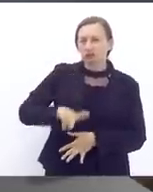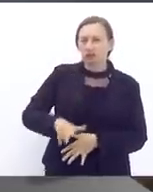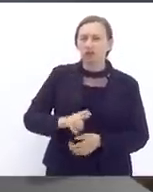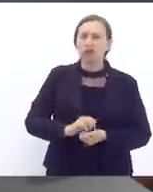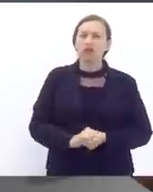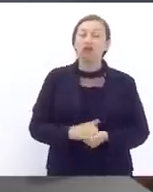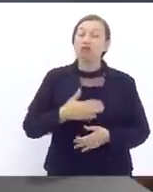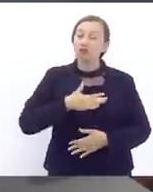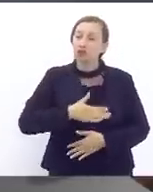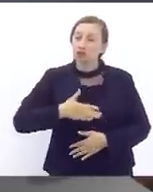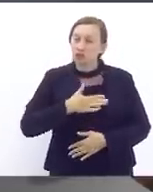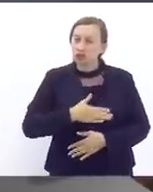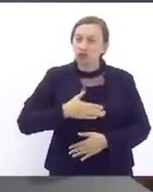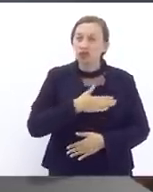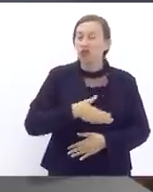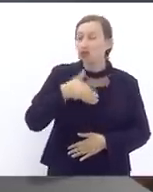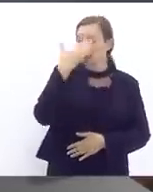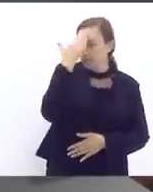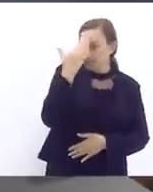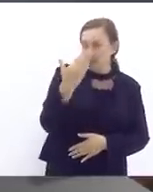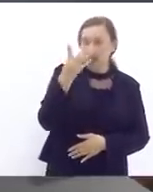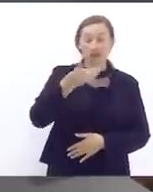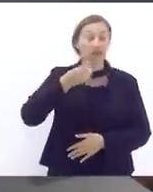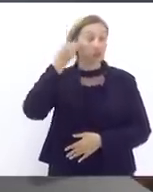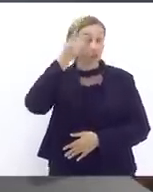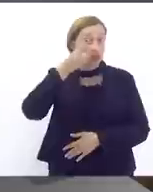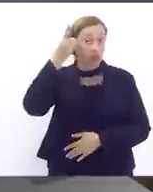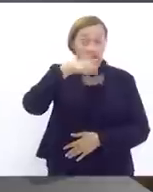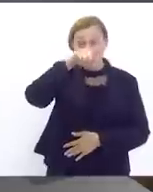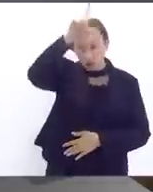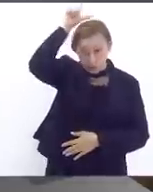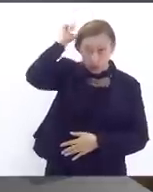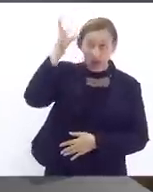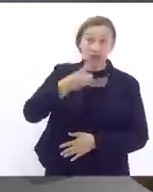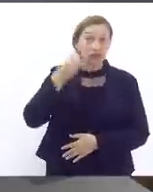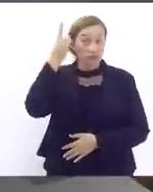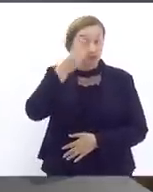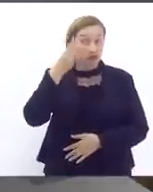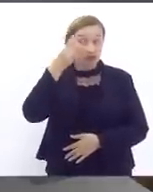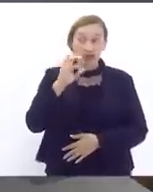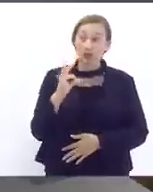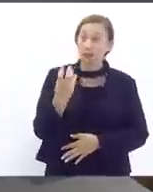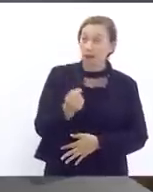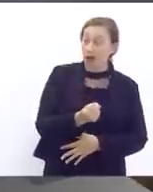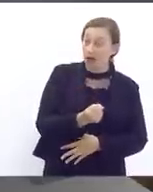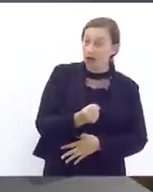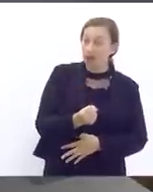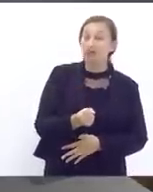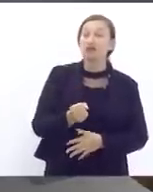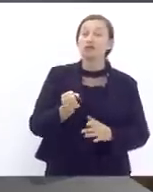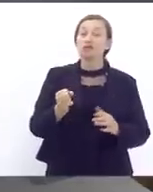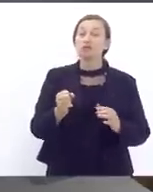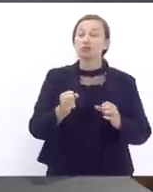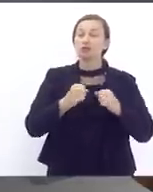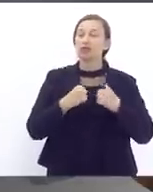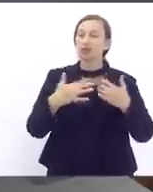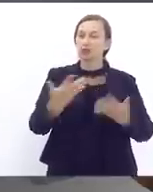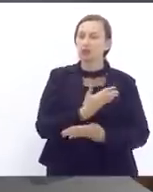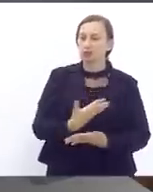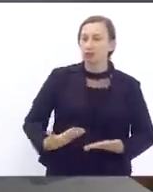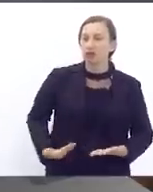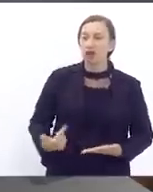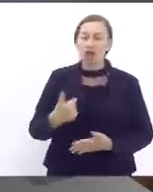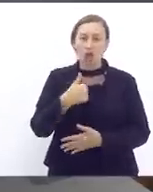gostaria muito de agradecer ao Deputado Luiz Paulo a deputada Marta Rocha por esta audiência eu como